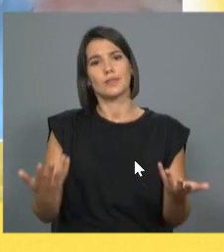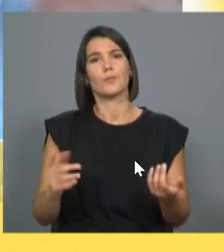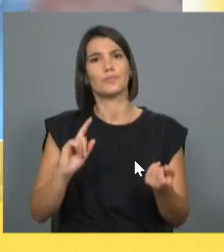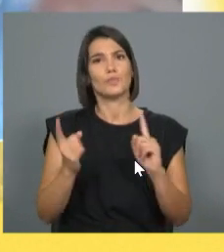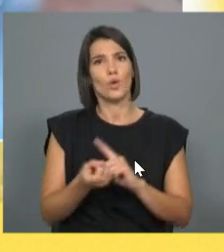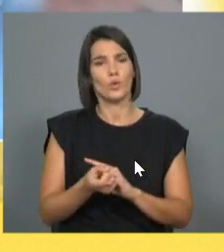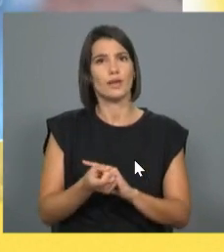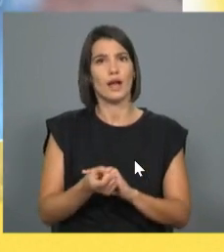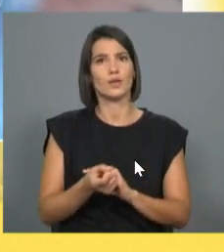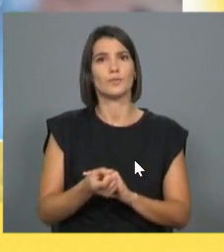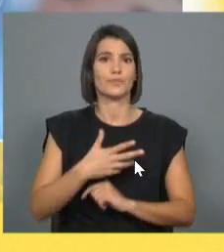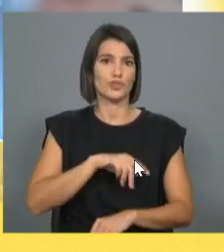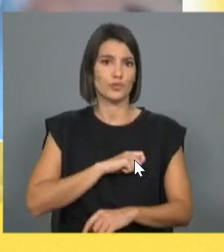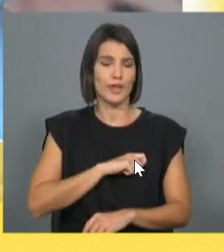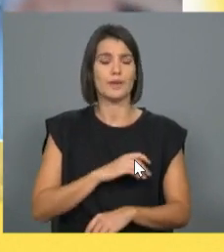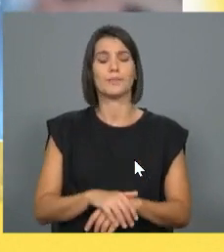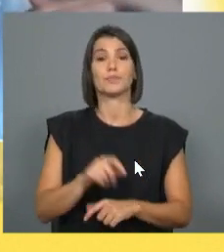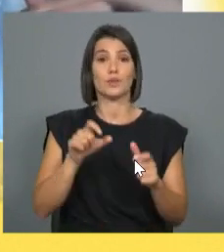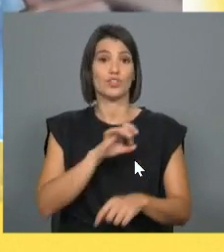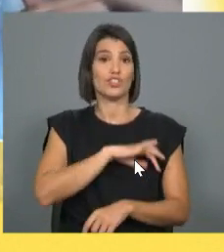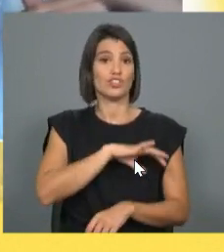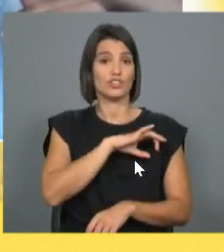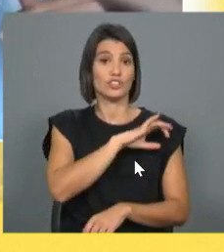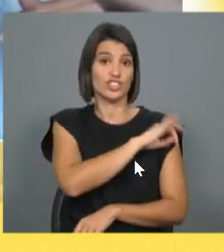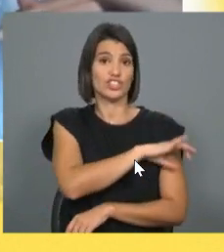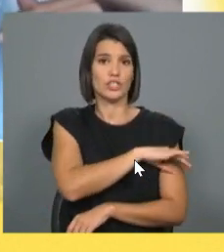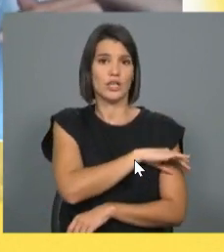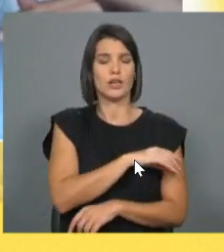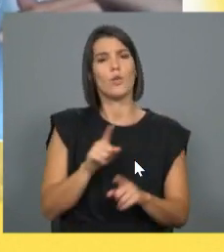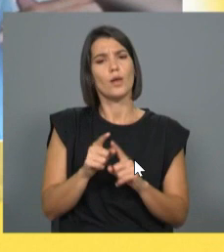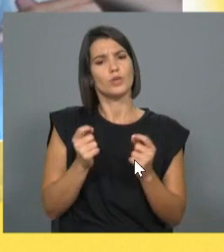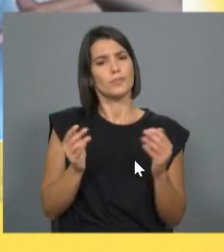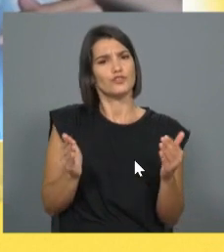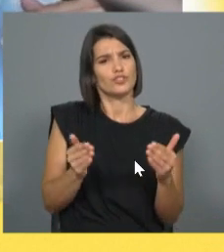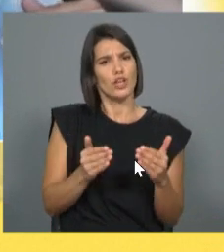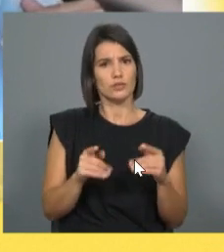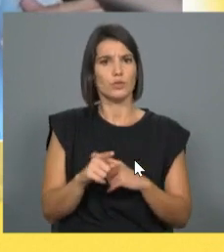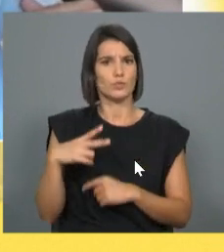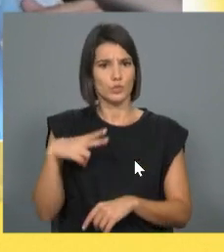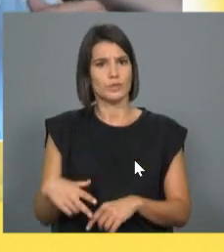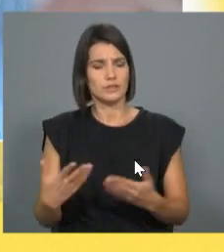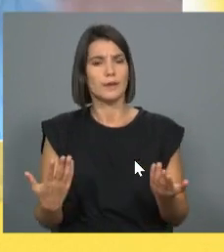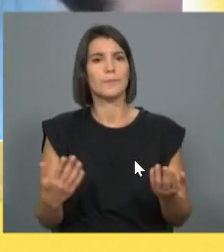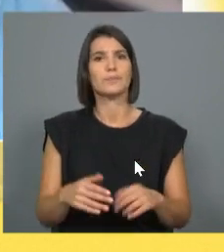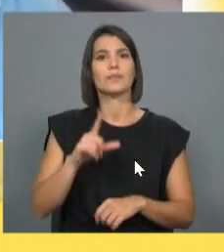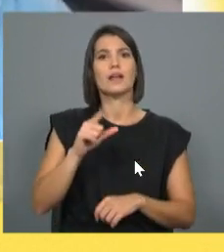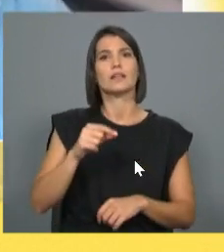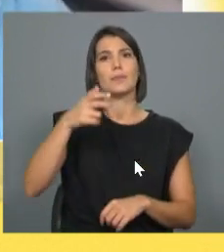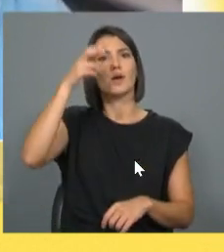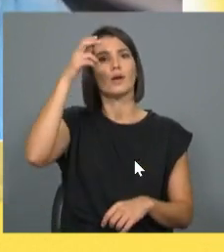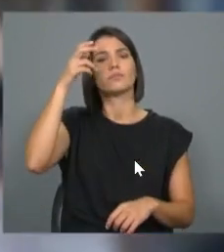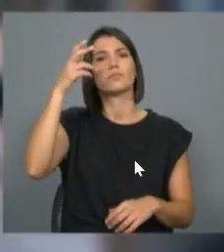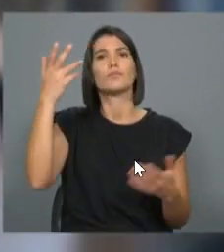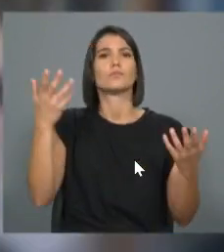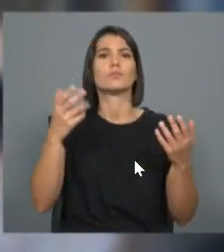contrário dos espanhóis, os chilenos são mais reservados como os portugueses. Depois, digamos que os